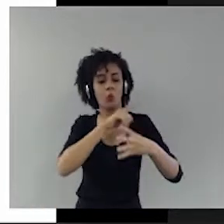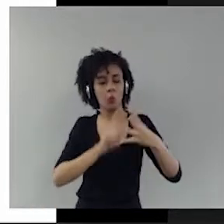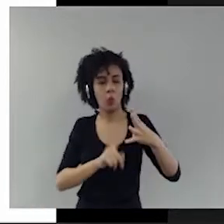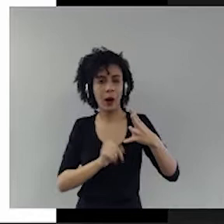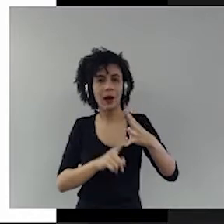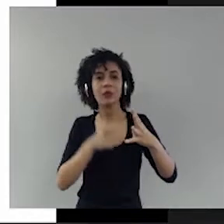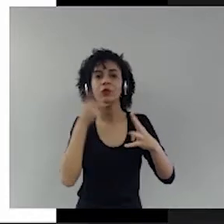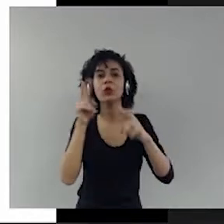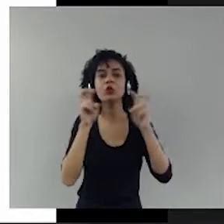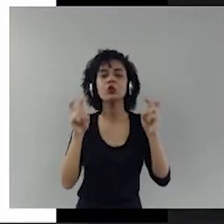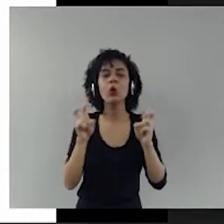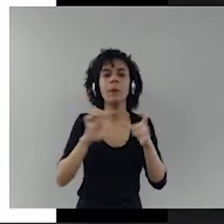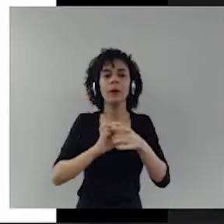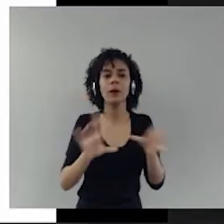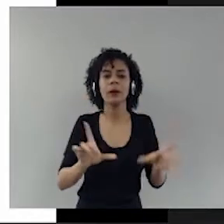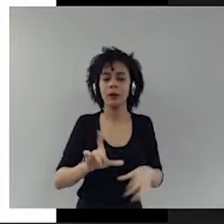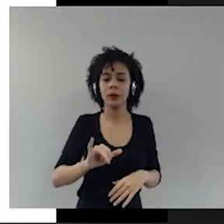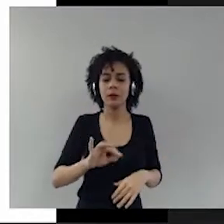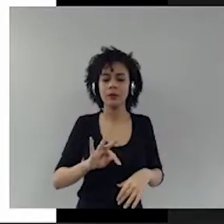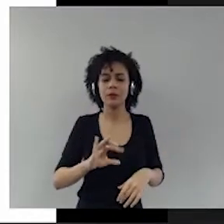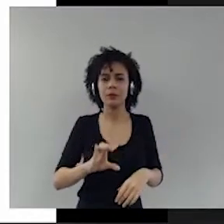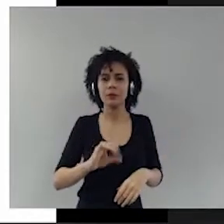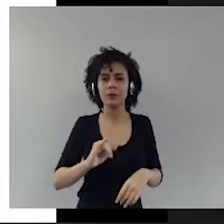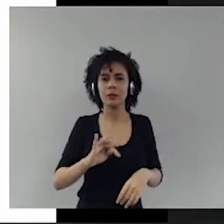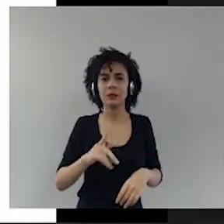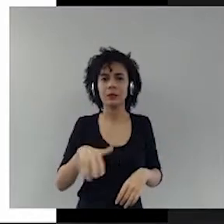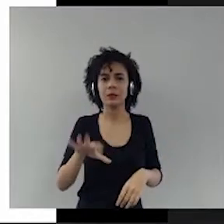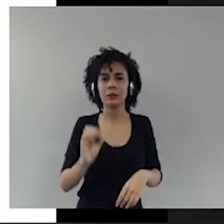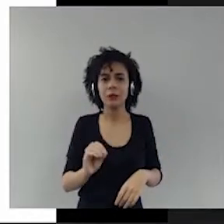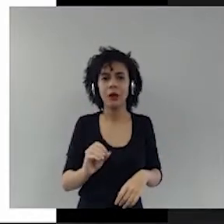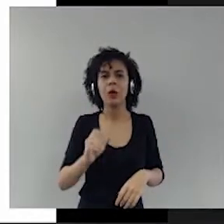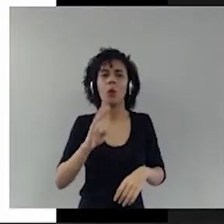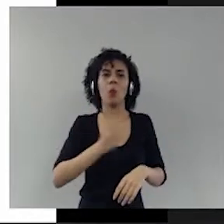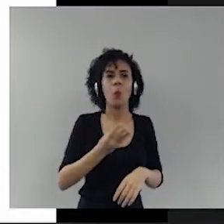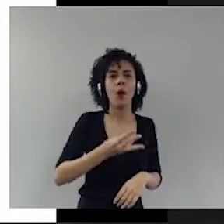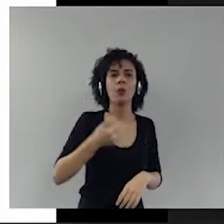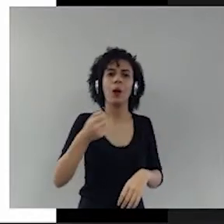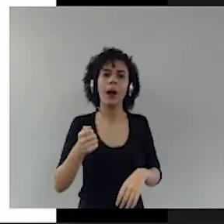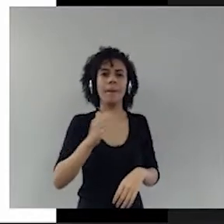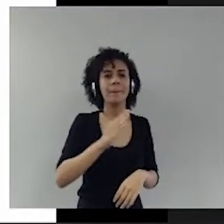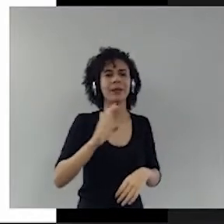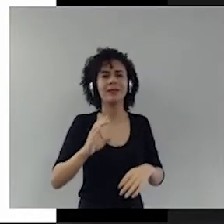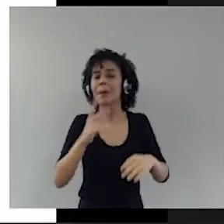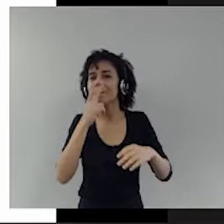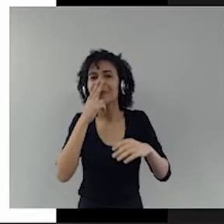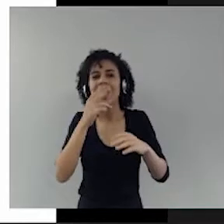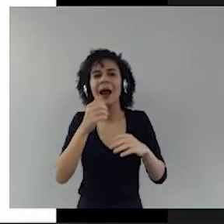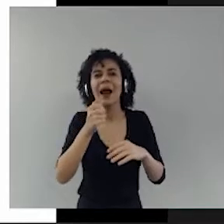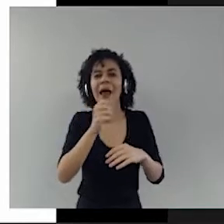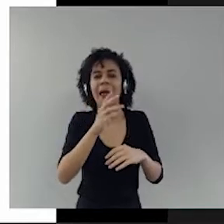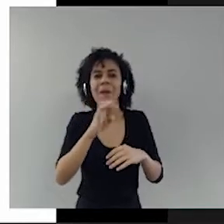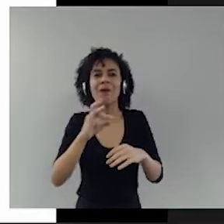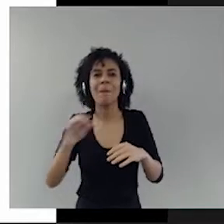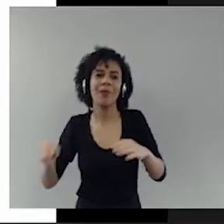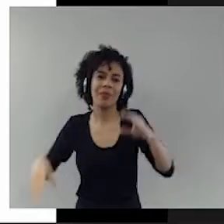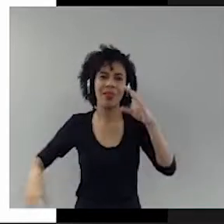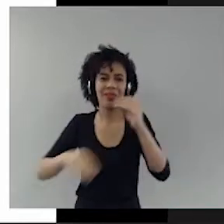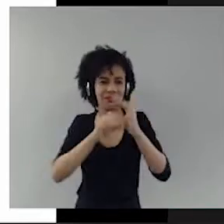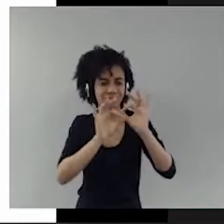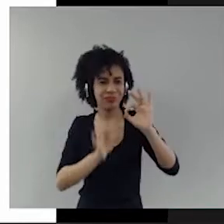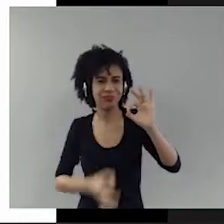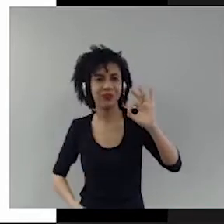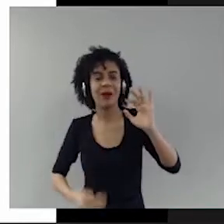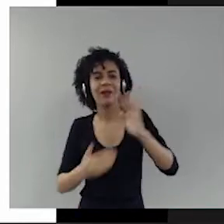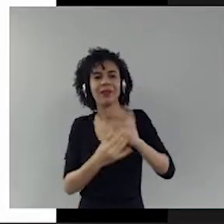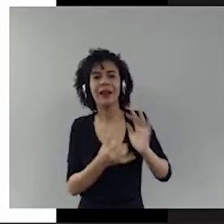4º que era o único falava de licitações o 44 abc metade do alfabeto até o quarto o